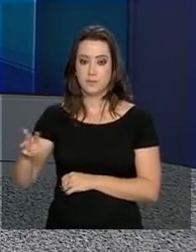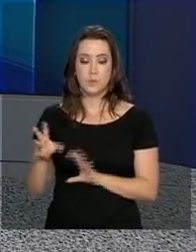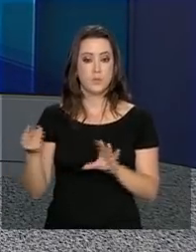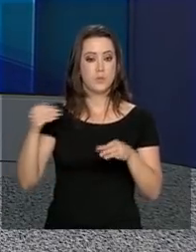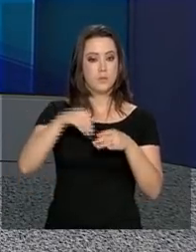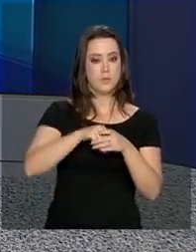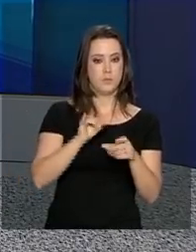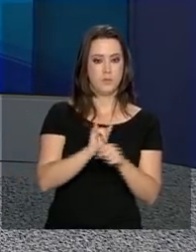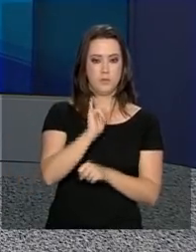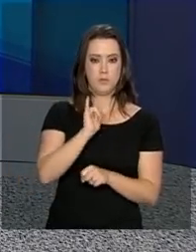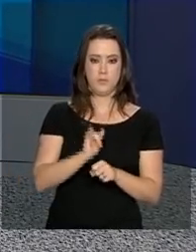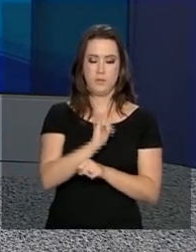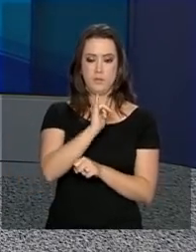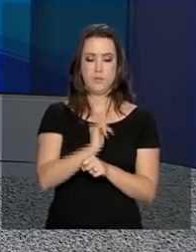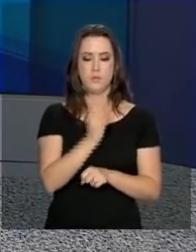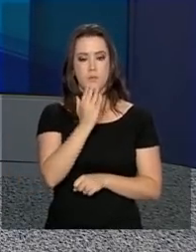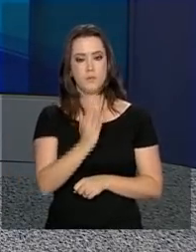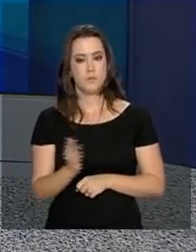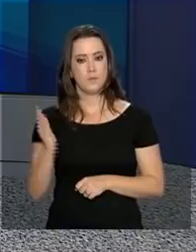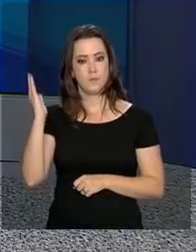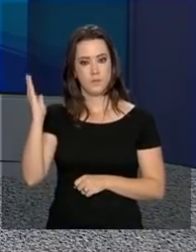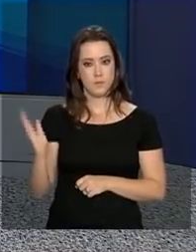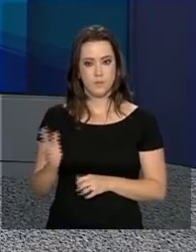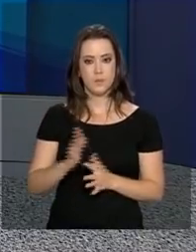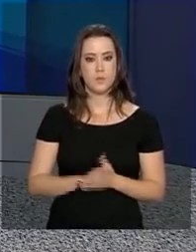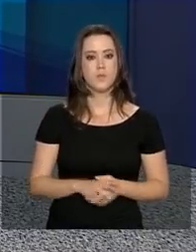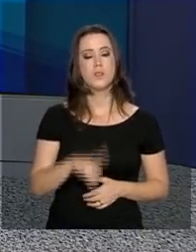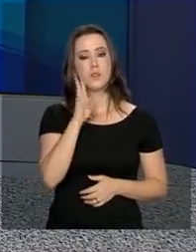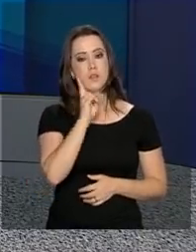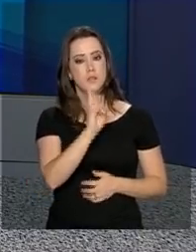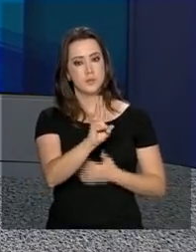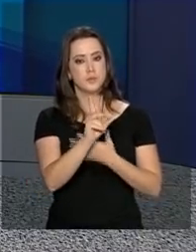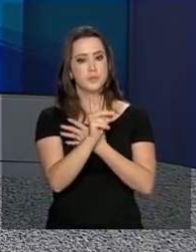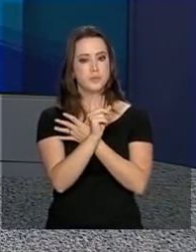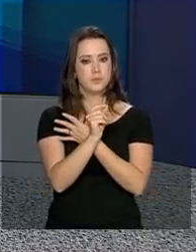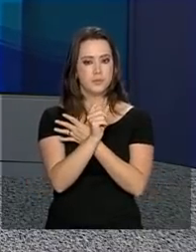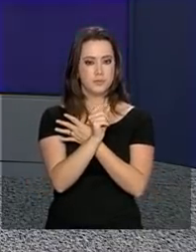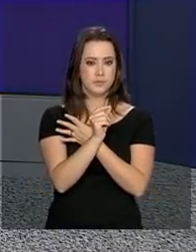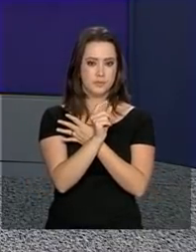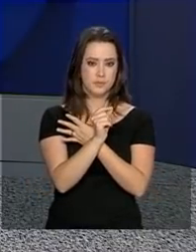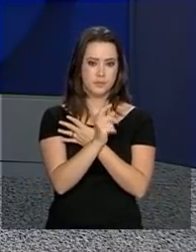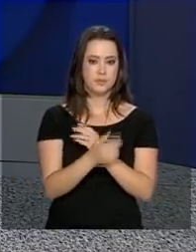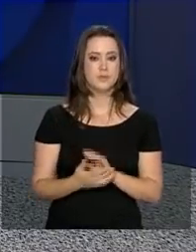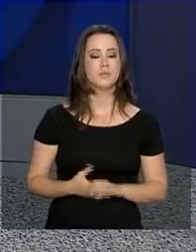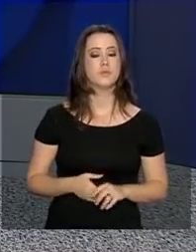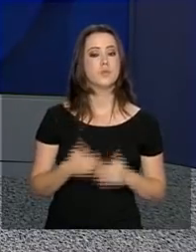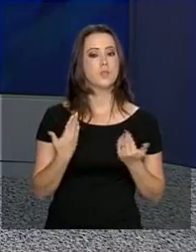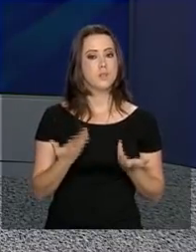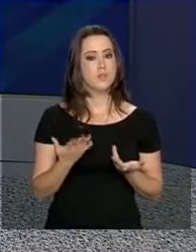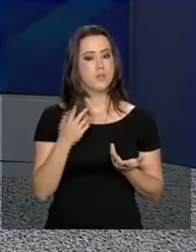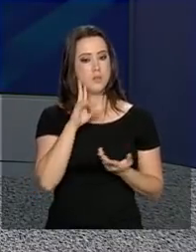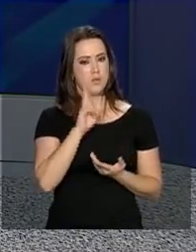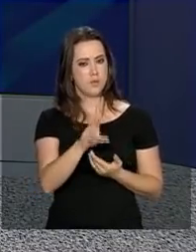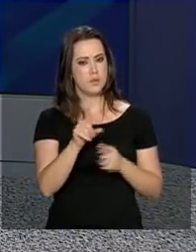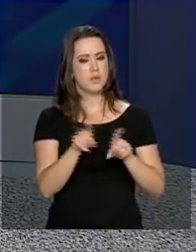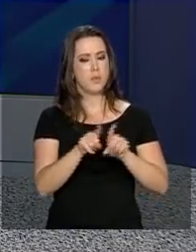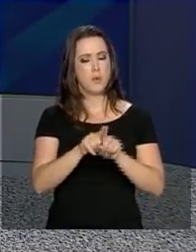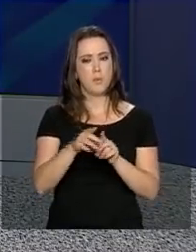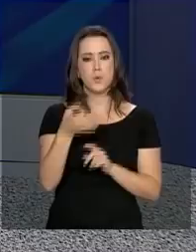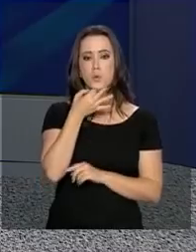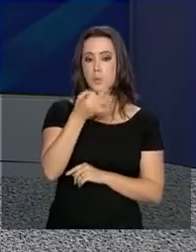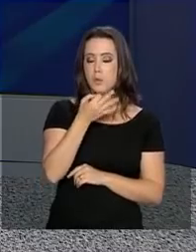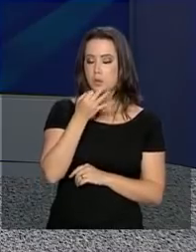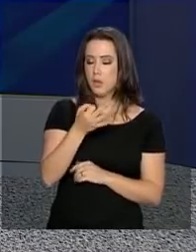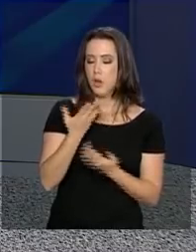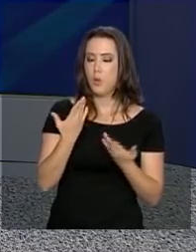nbr e todas as reportagens estão no nosso canal no youtube acesse também o nosso perfil no twitter você pode ainda mandar sugestões